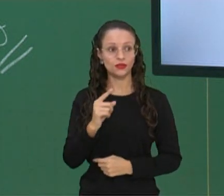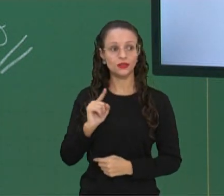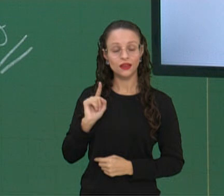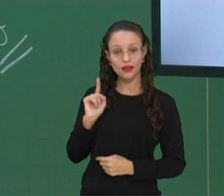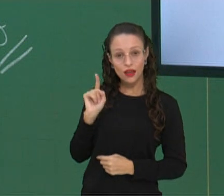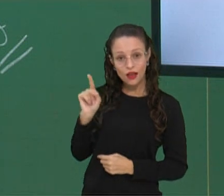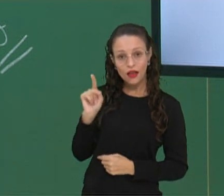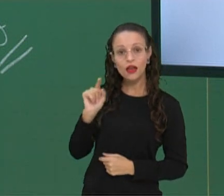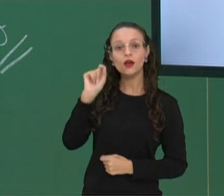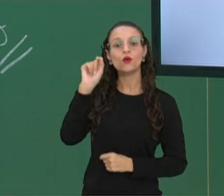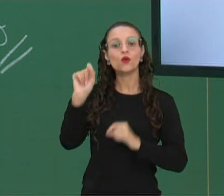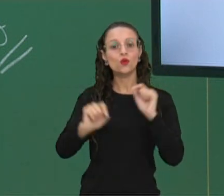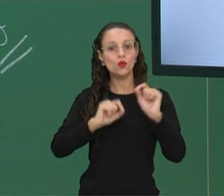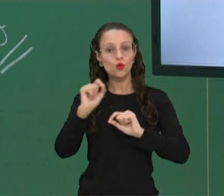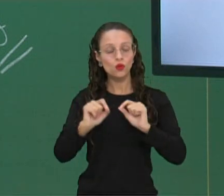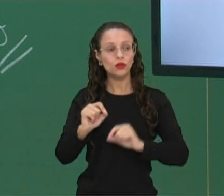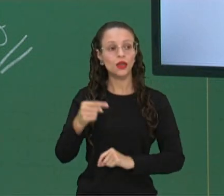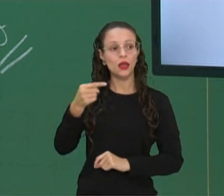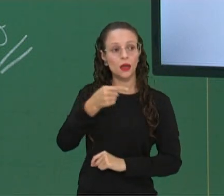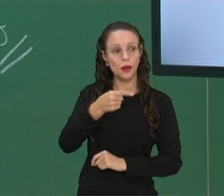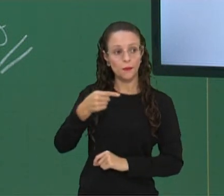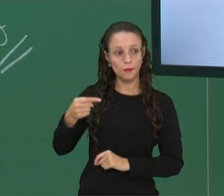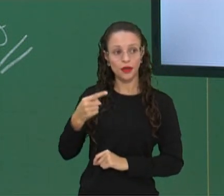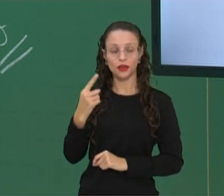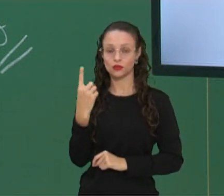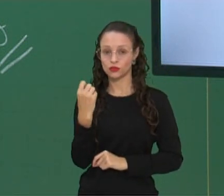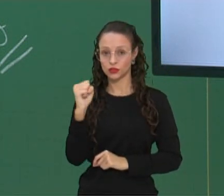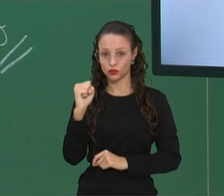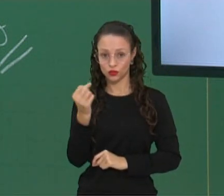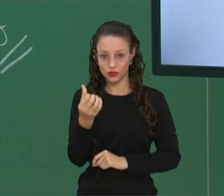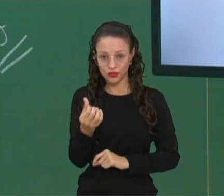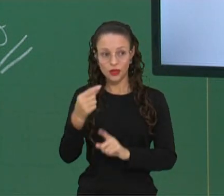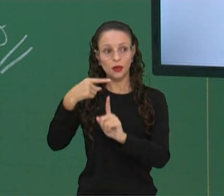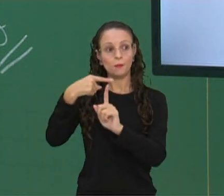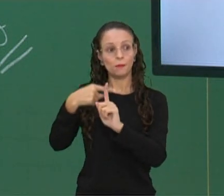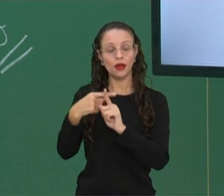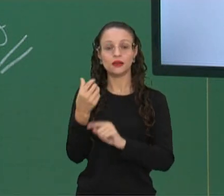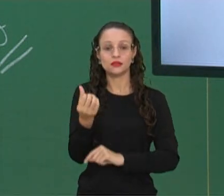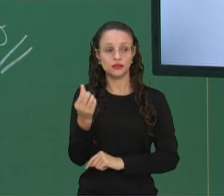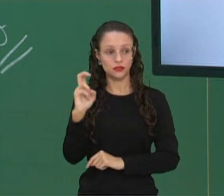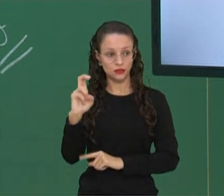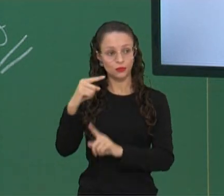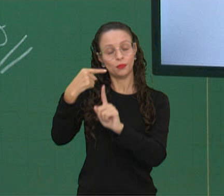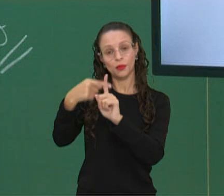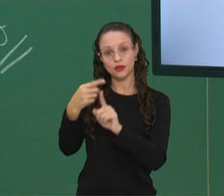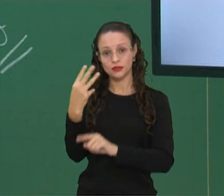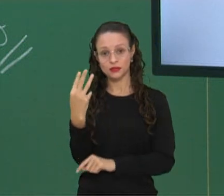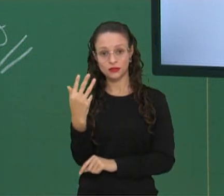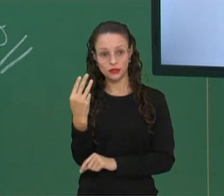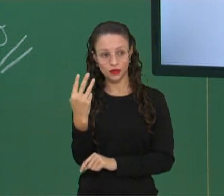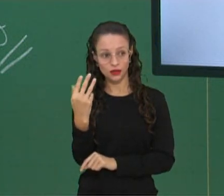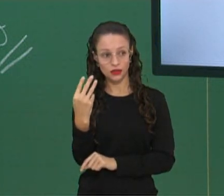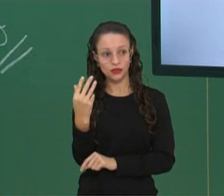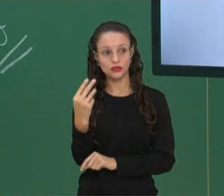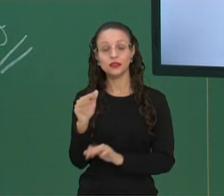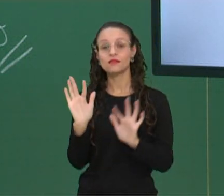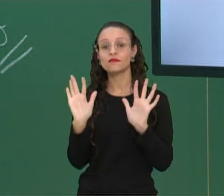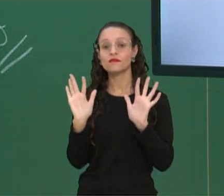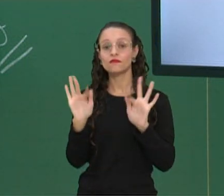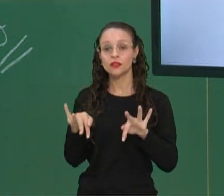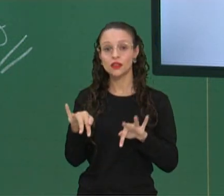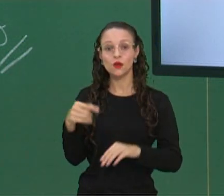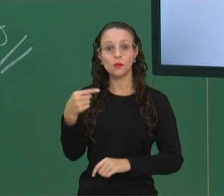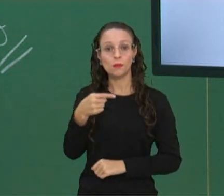de neutralização vai ser menos 186 mais 65 com mais 13, valor